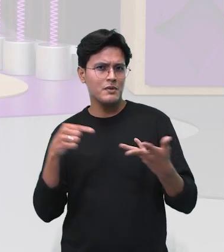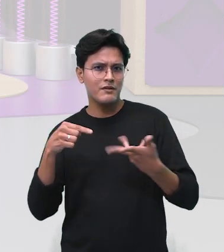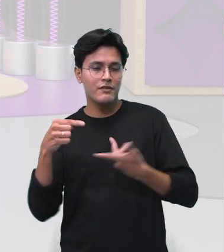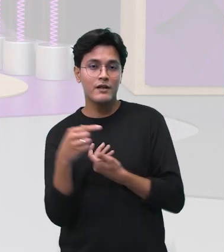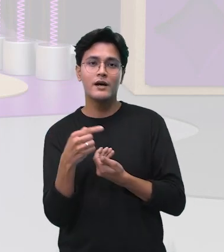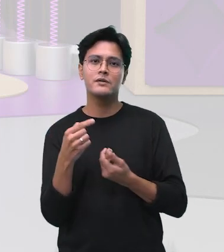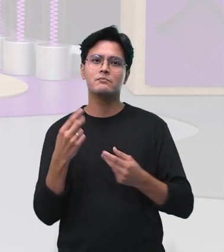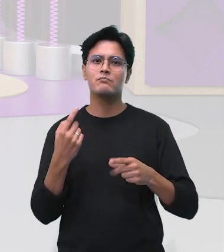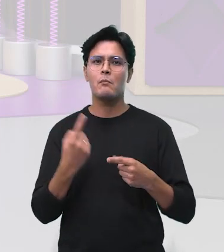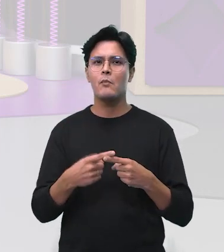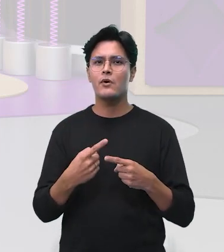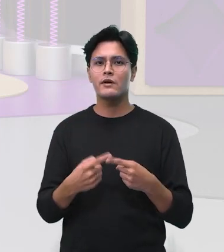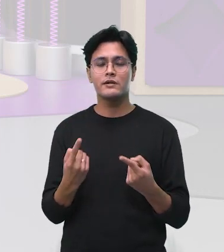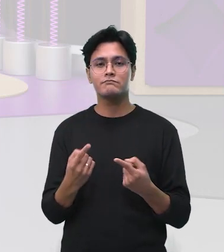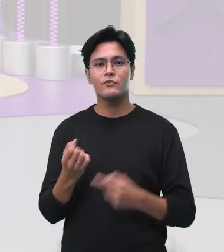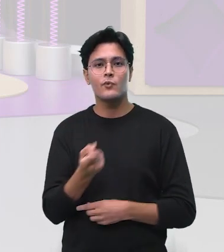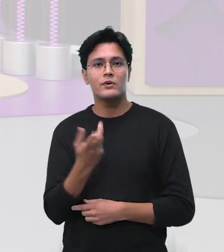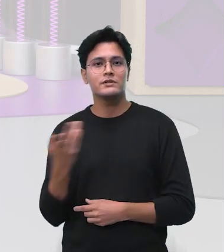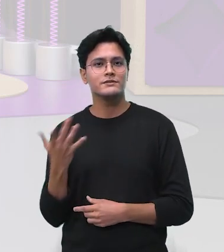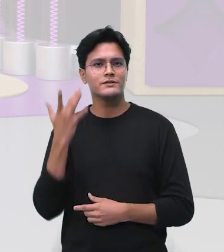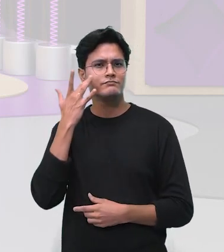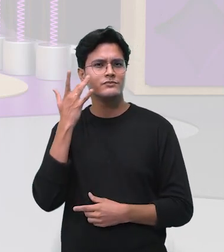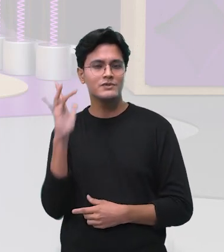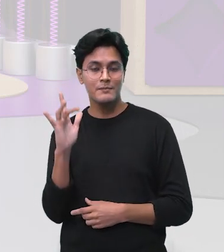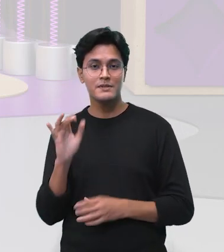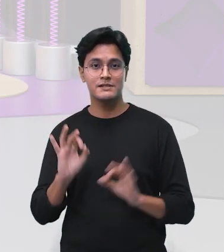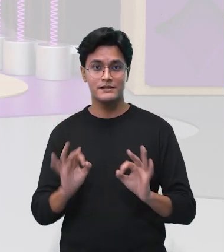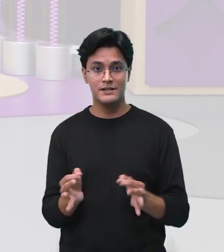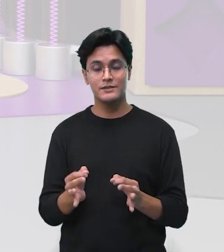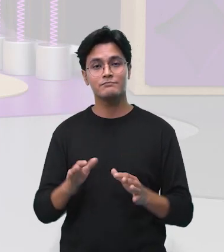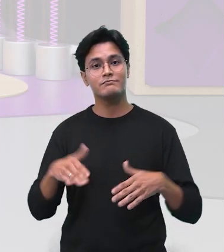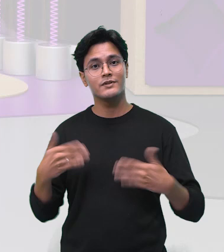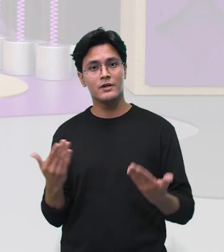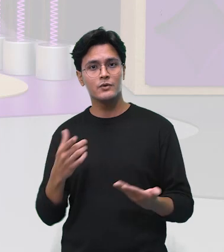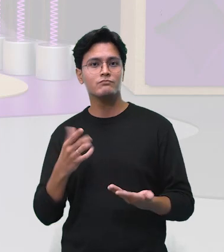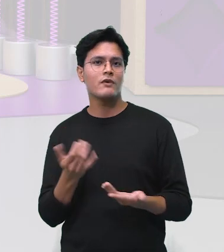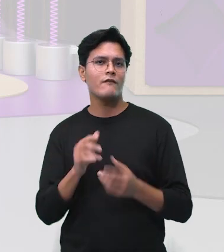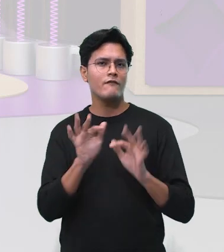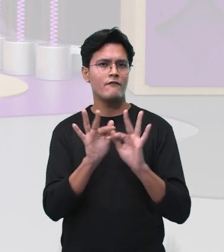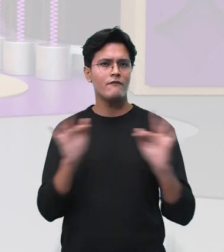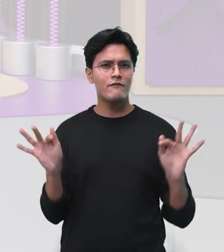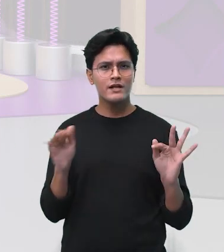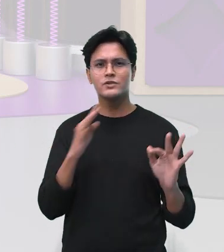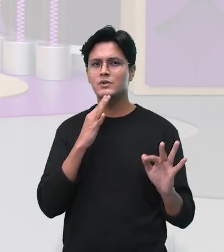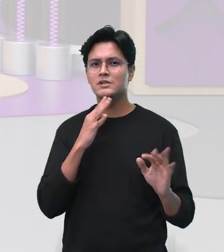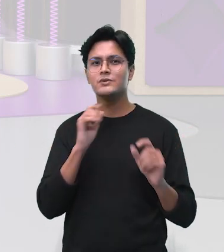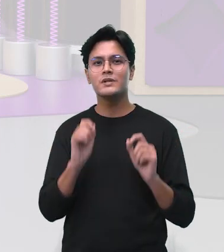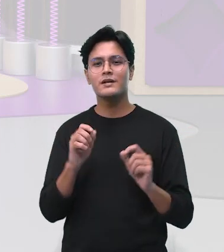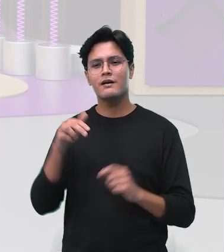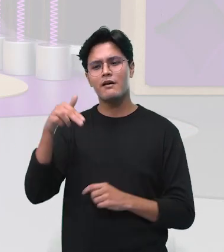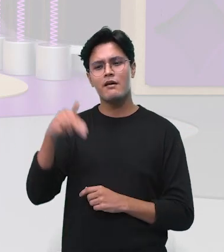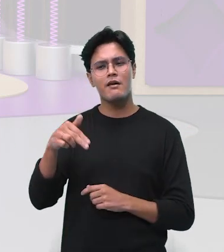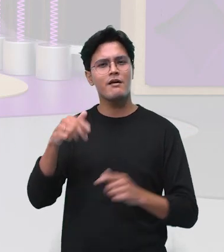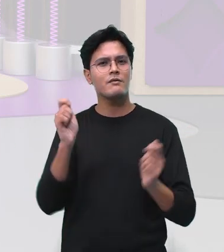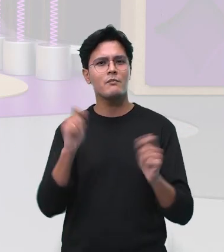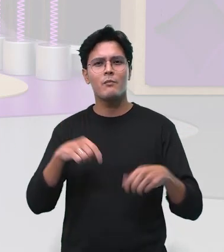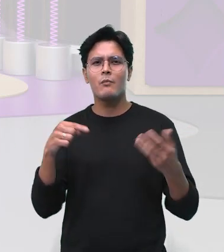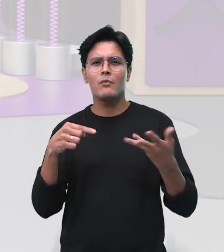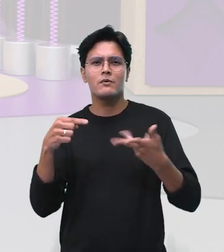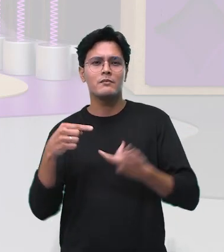certo? Então existem N possibilidades. Então eu estou usando aqui uma letra para representar um